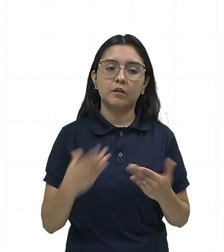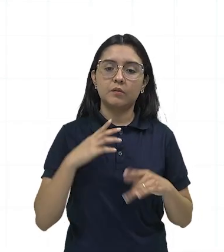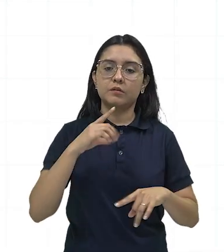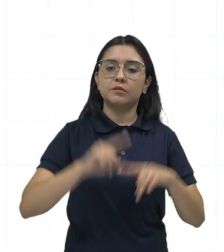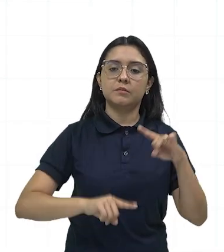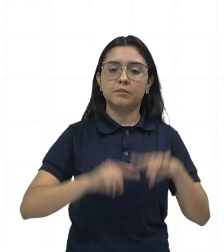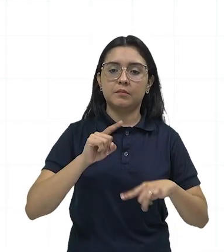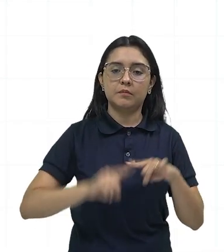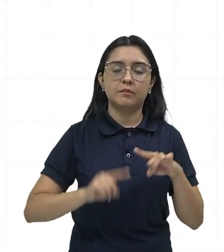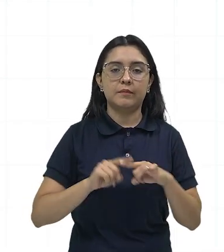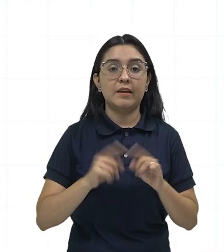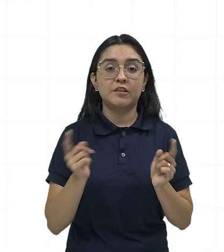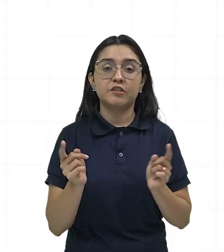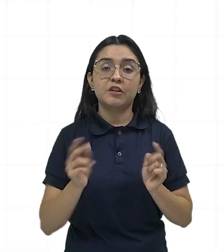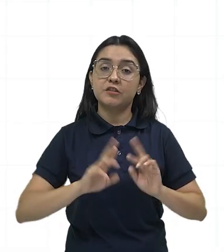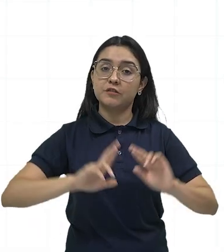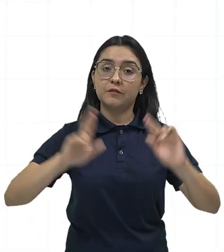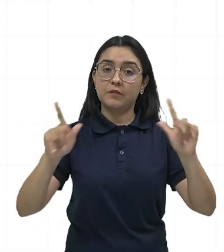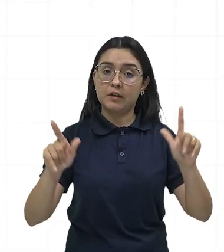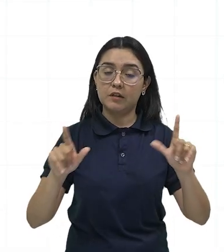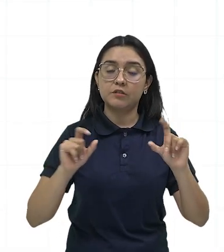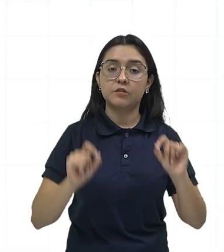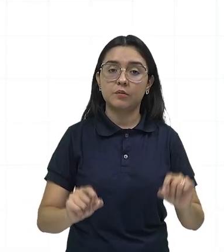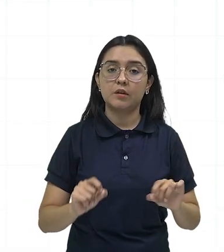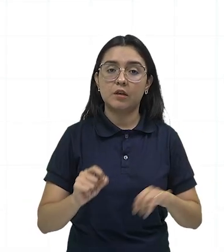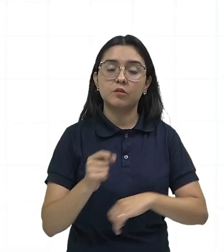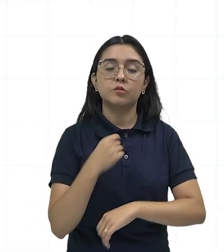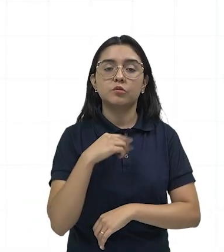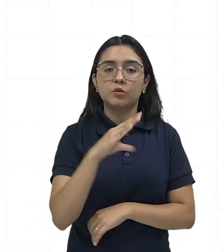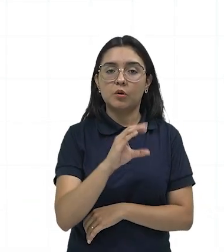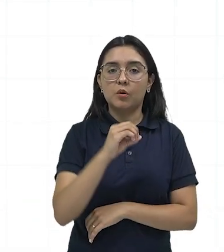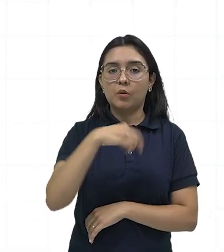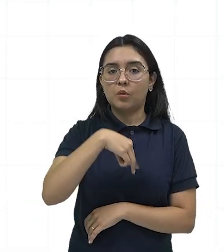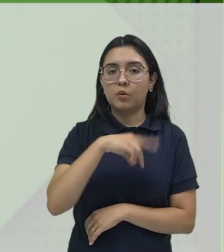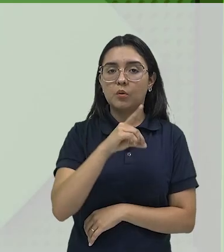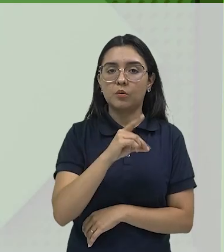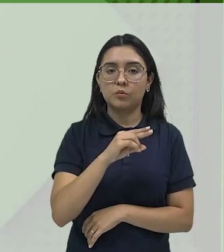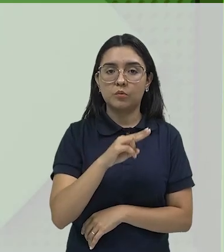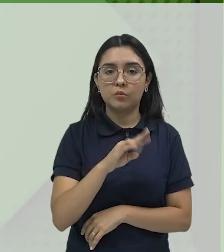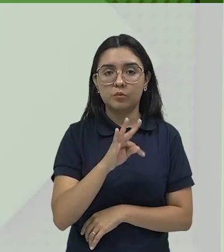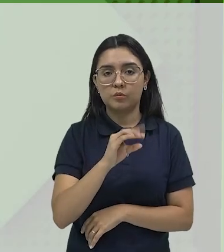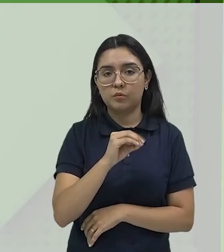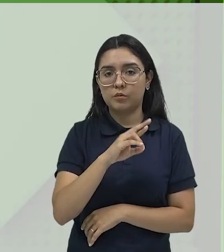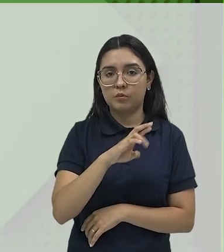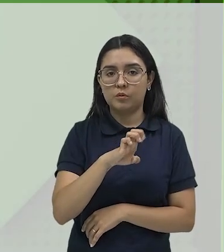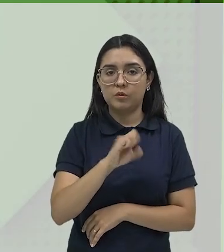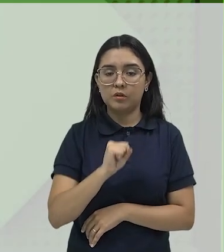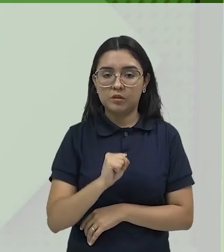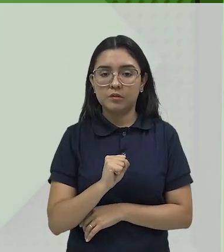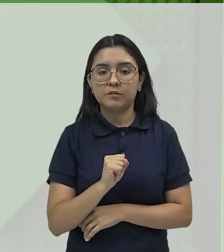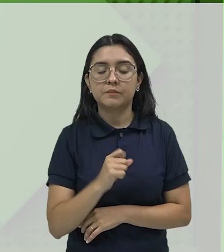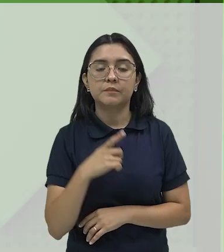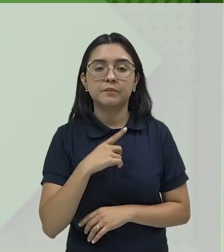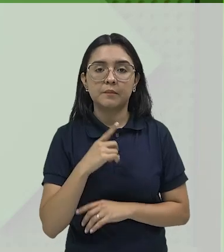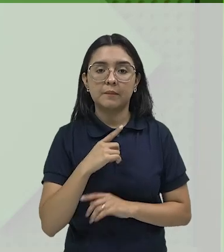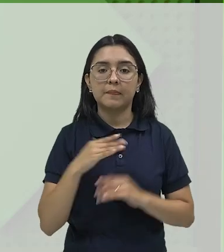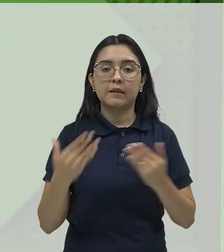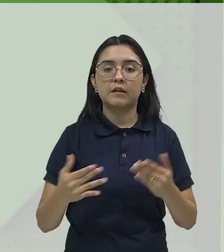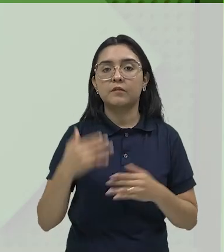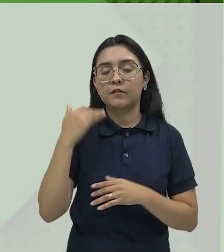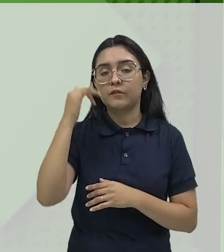fazem um trabalho contrário dos condutores, certo? Eles vão isolar para